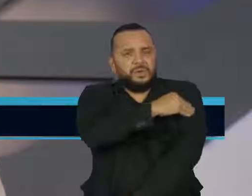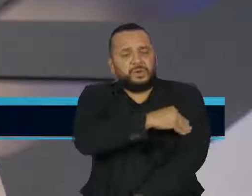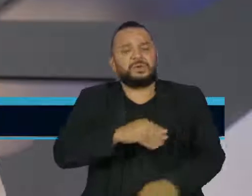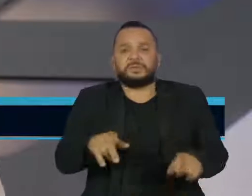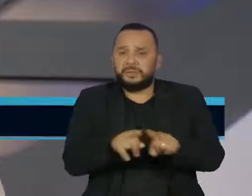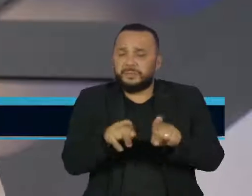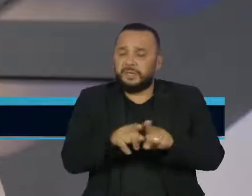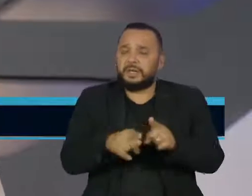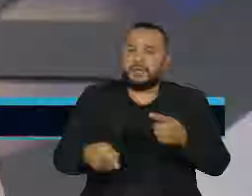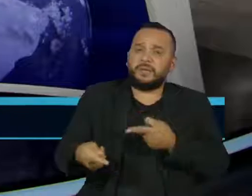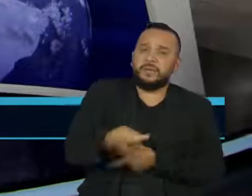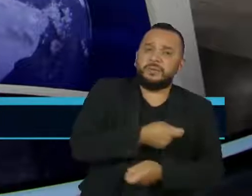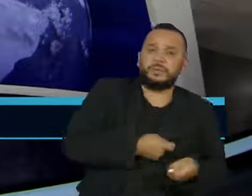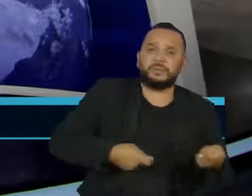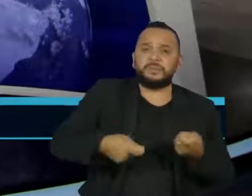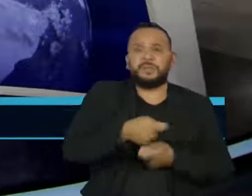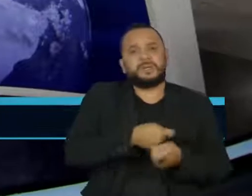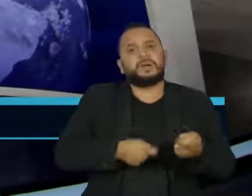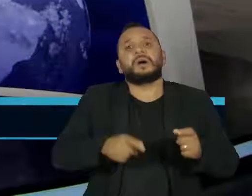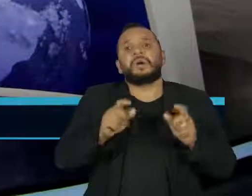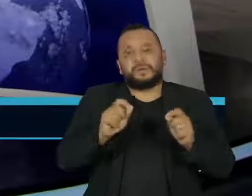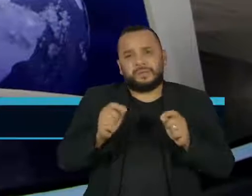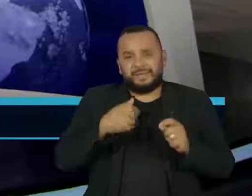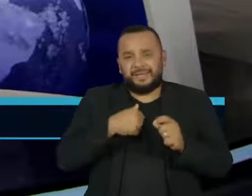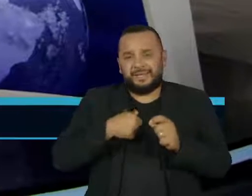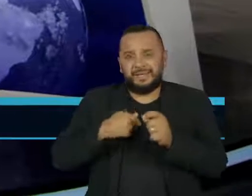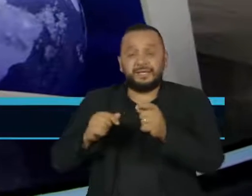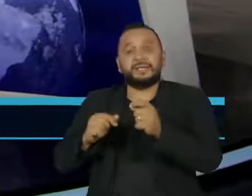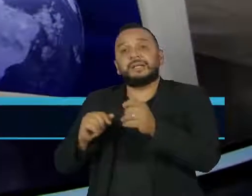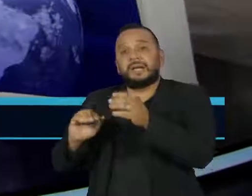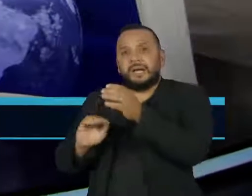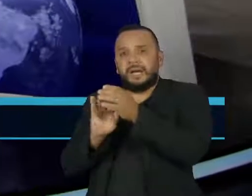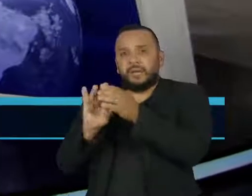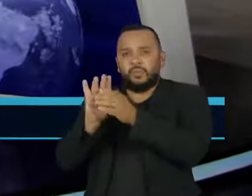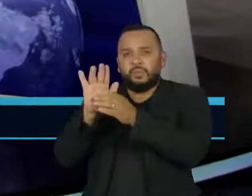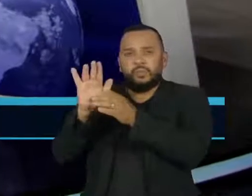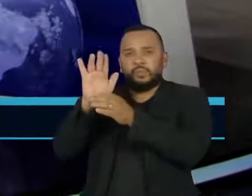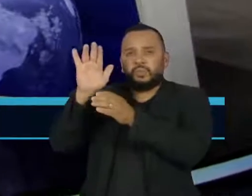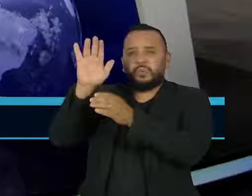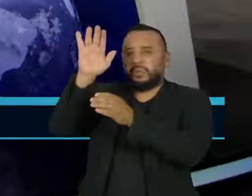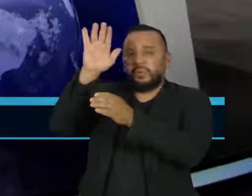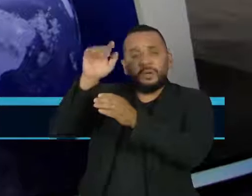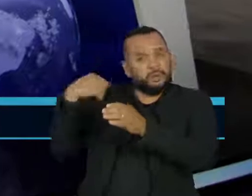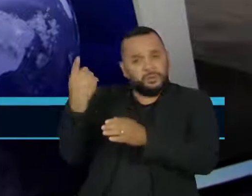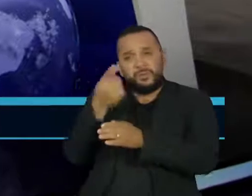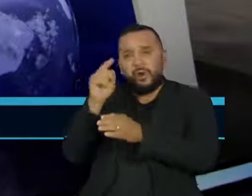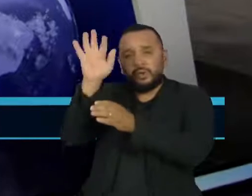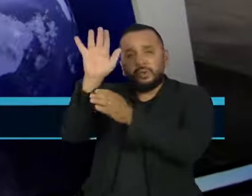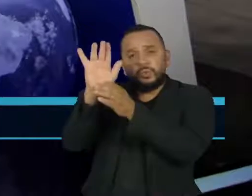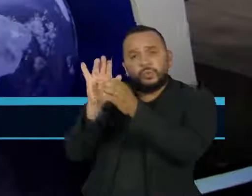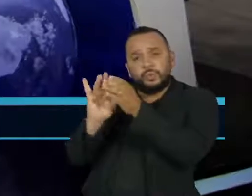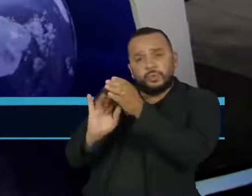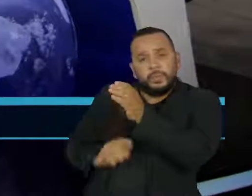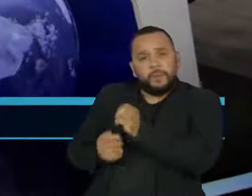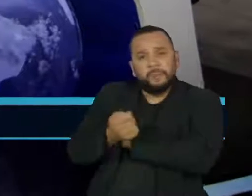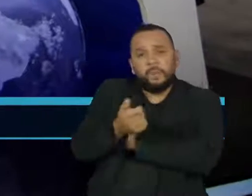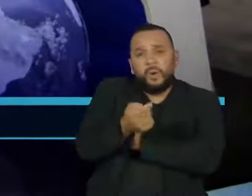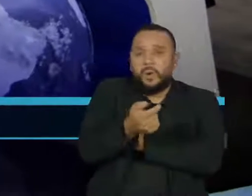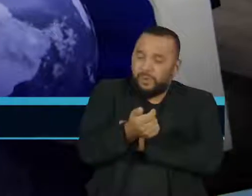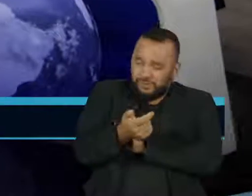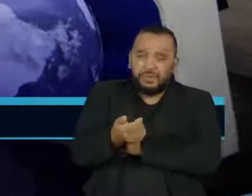de crédito de carbono, gás de efeito estufa, fantástica. E terceiro, que é uma